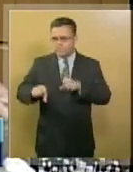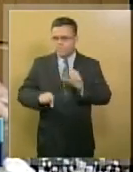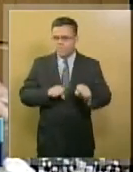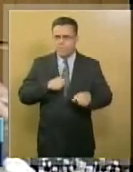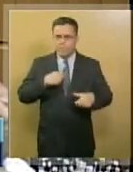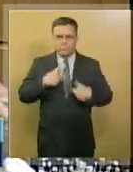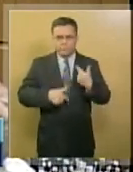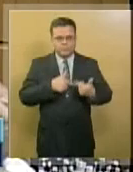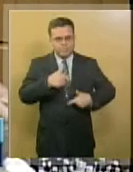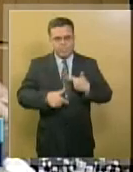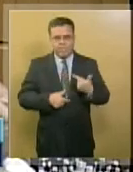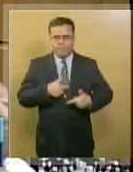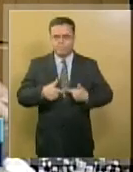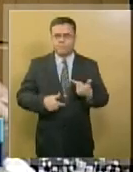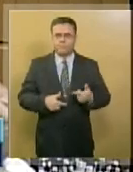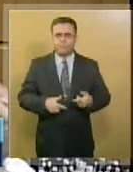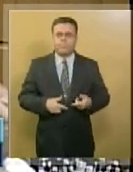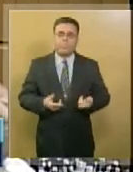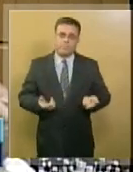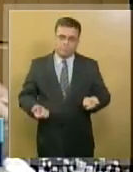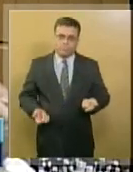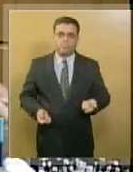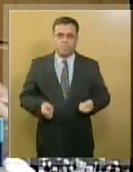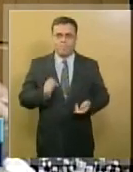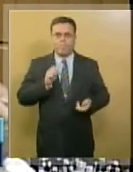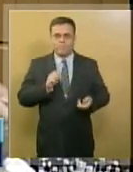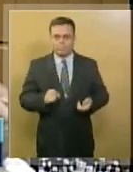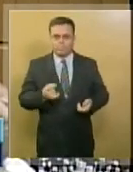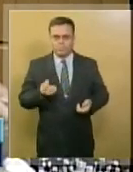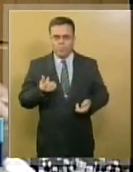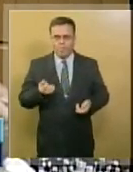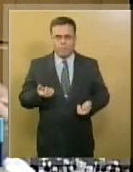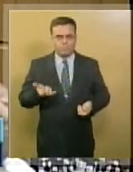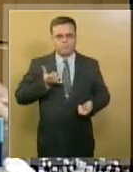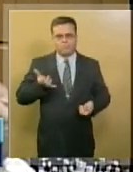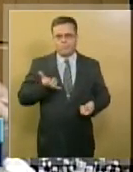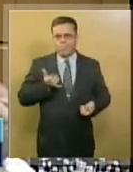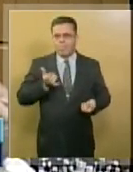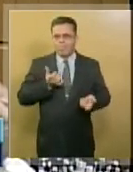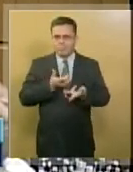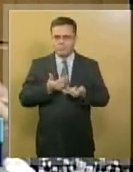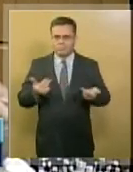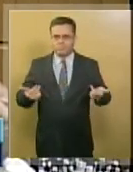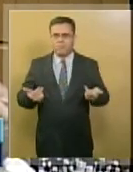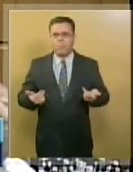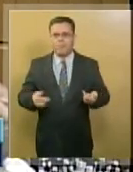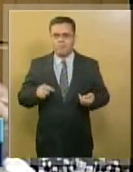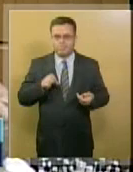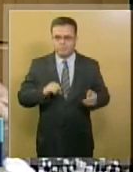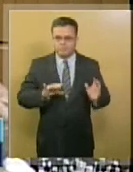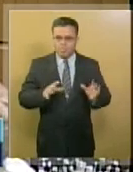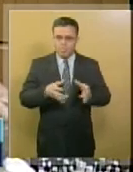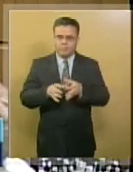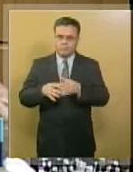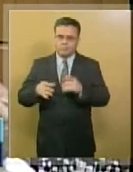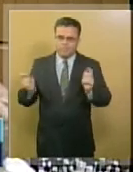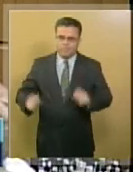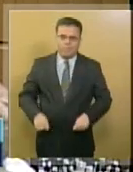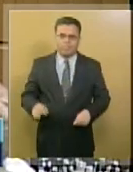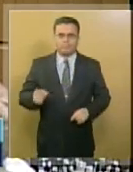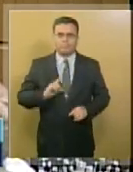trabalho de formiguinha, mesmo que fôssemos milionários, mesmo que fôssemos uma legião, não daríamos